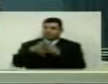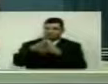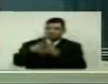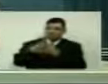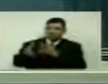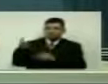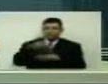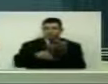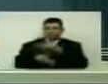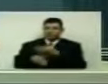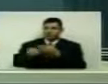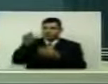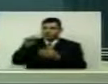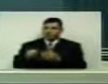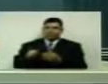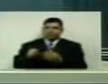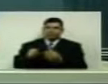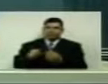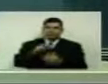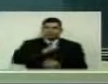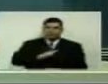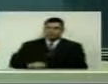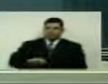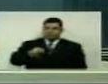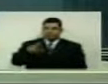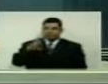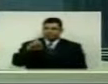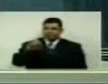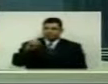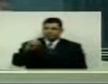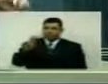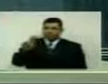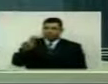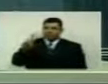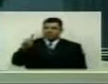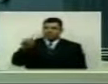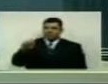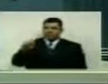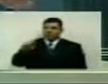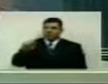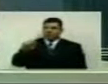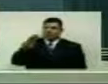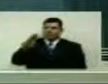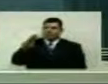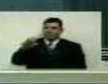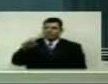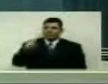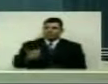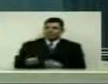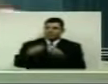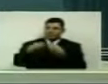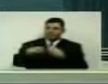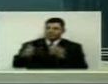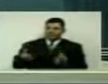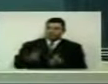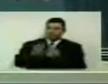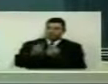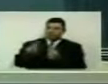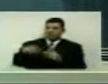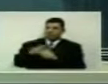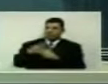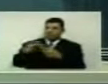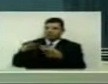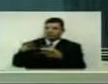escândalos que envolveram o ex-governador José Roberto Arruda, pego com a boca da botija recebendo dinheiro de uma